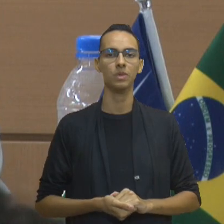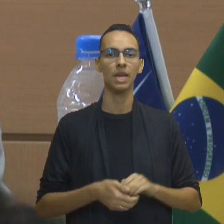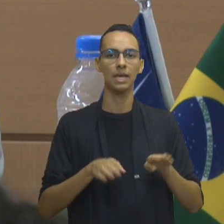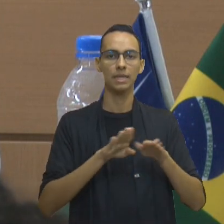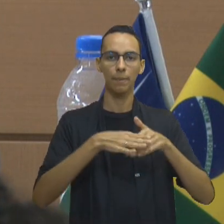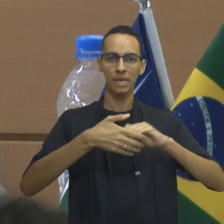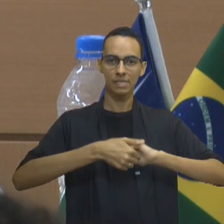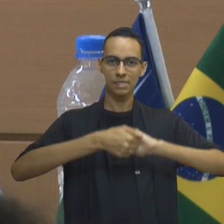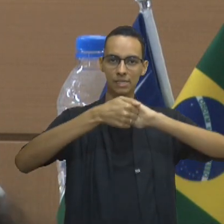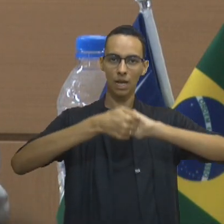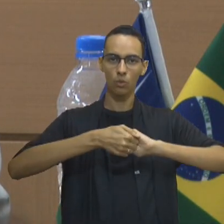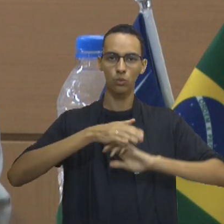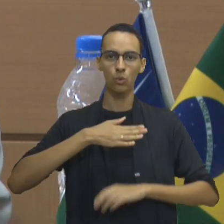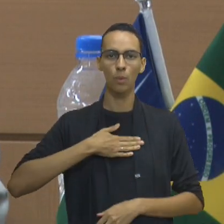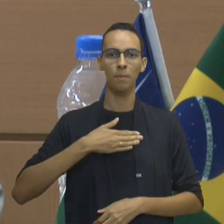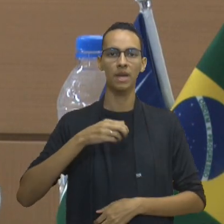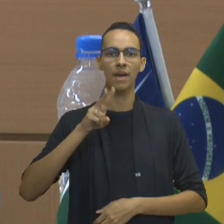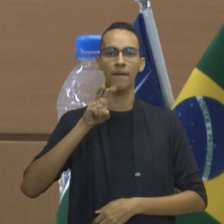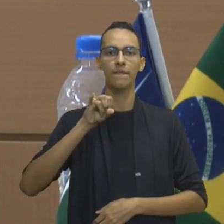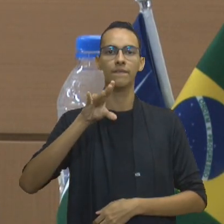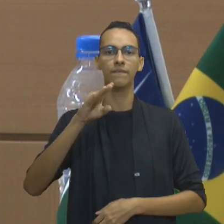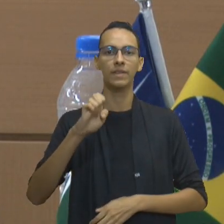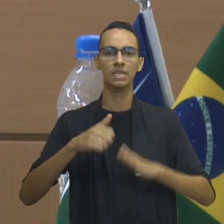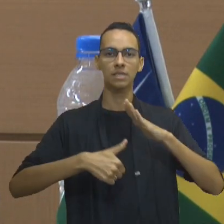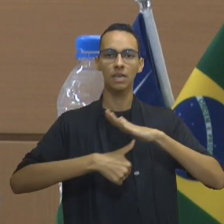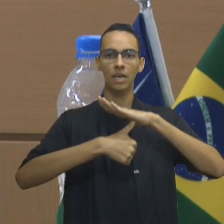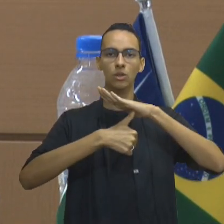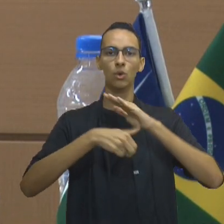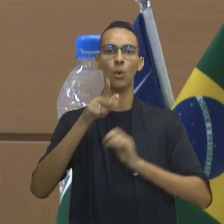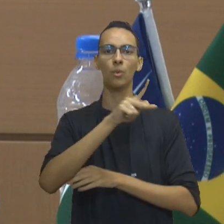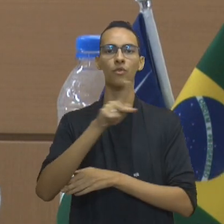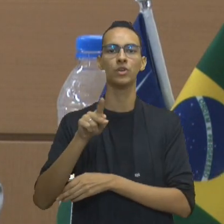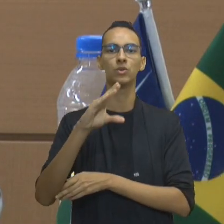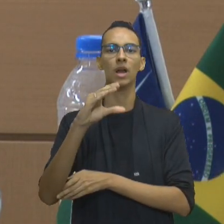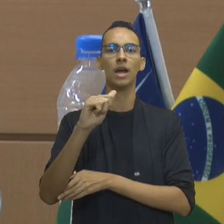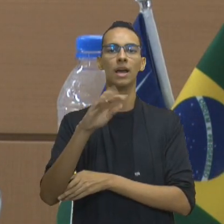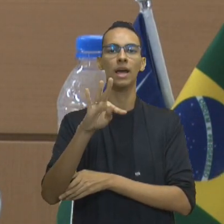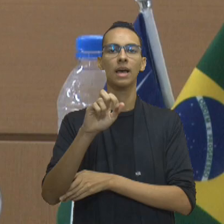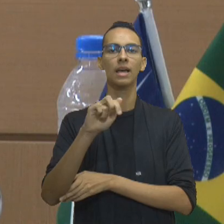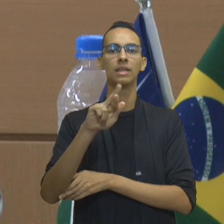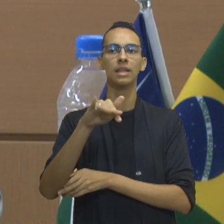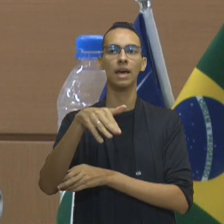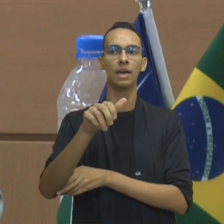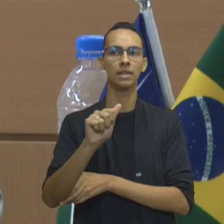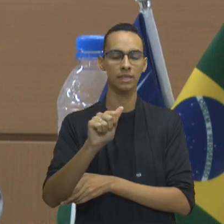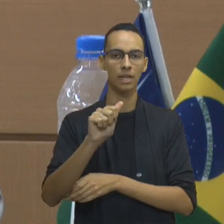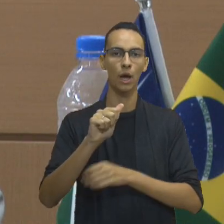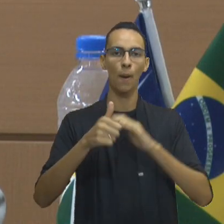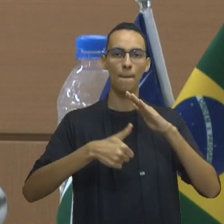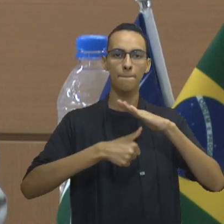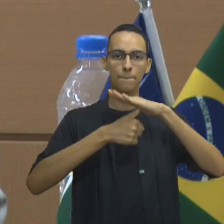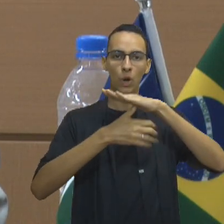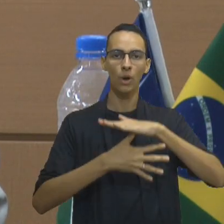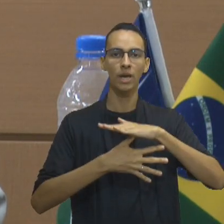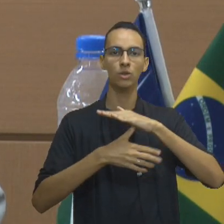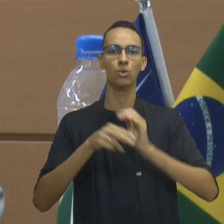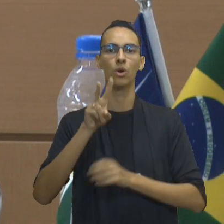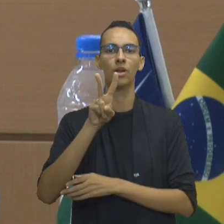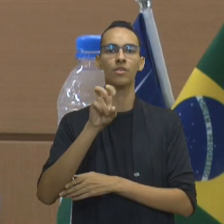saúdo minha vice-reitora, professora Catarina Azeredo, os pró-reitores Vinícius